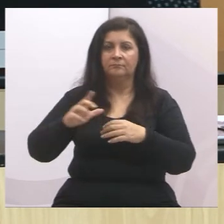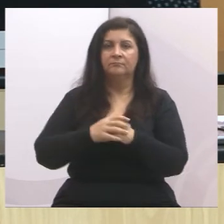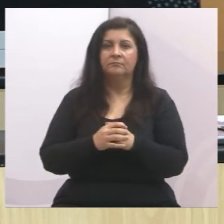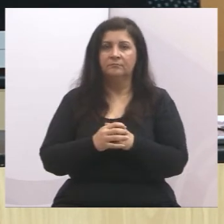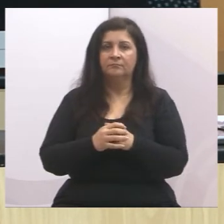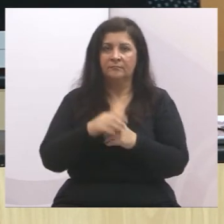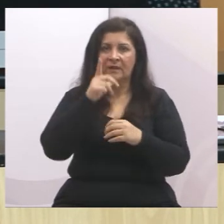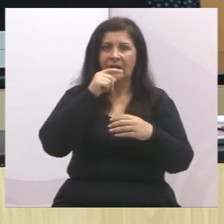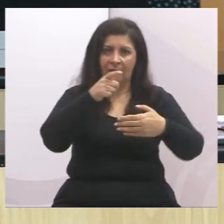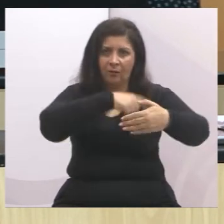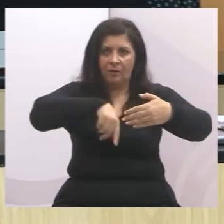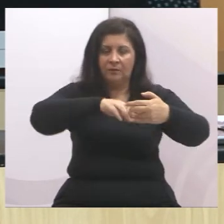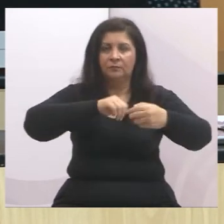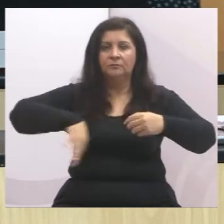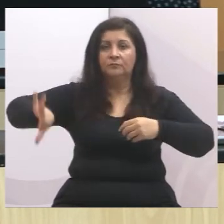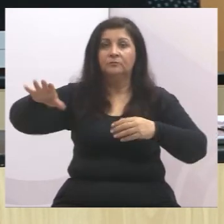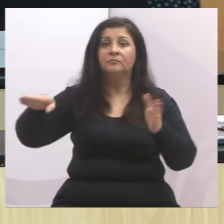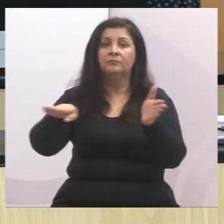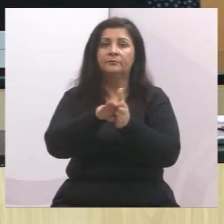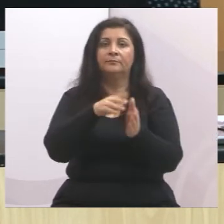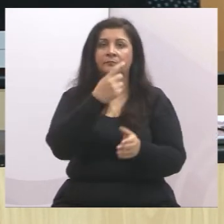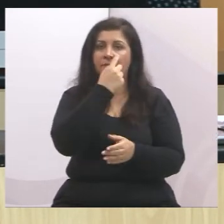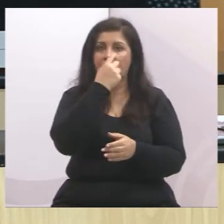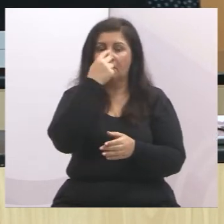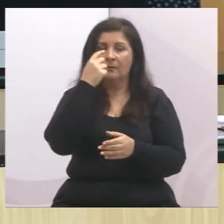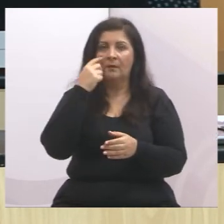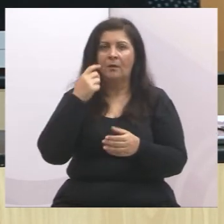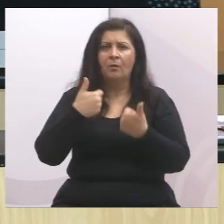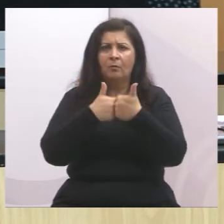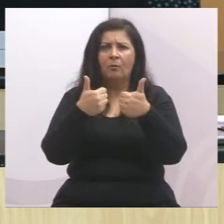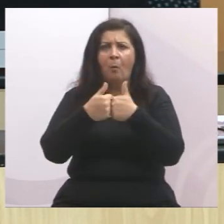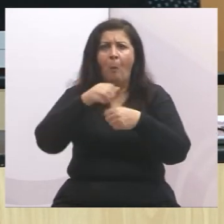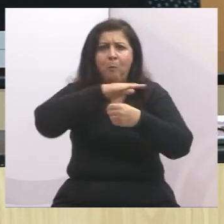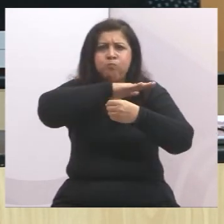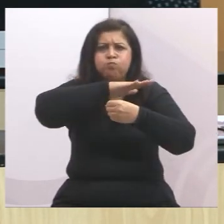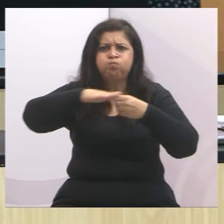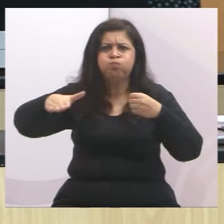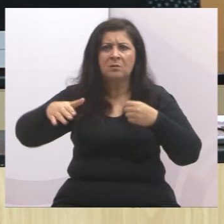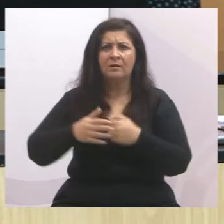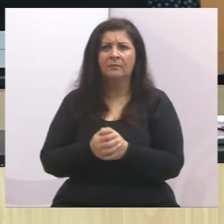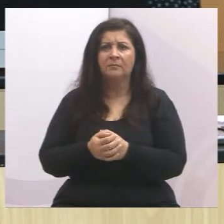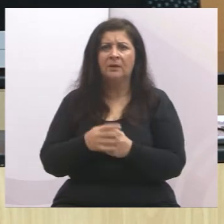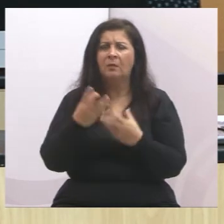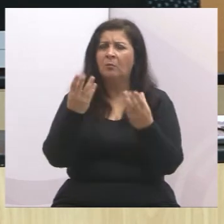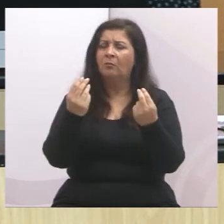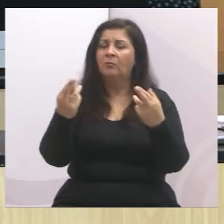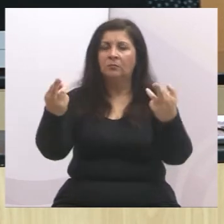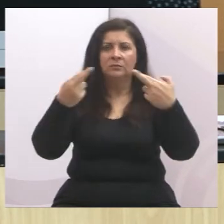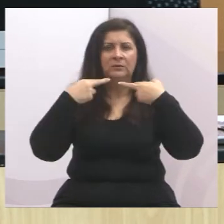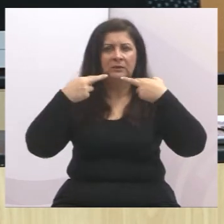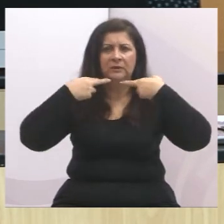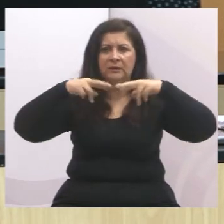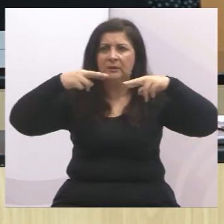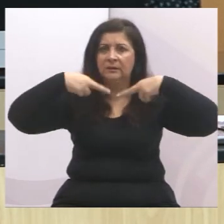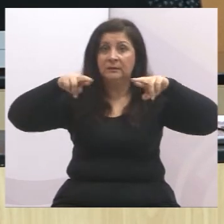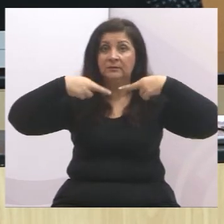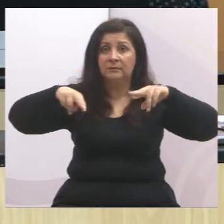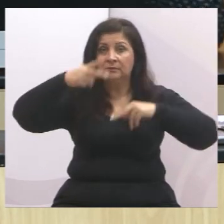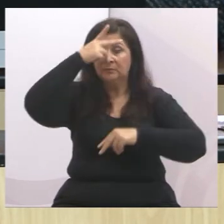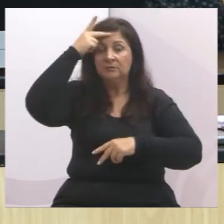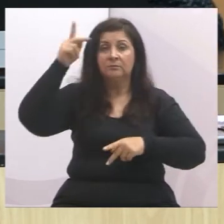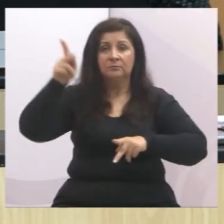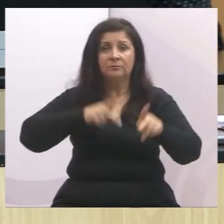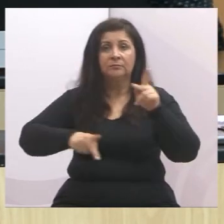Azul e passa pelo Parque Meia Lua, o veículo transitou lotado. Venho recebendo diversas reclamações dos usuários do transporte público